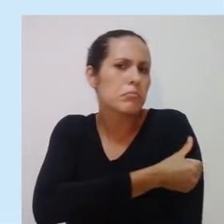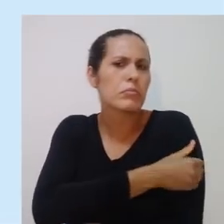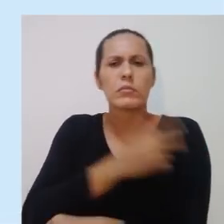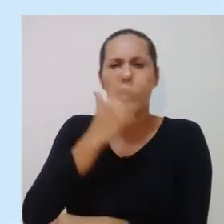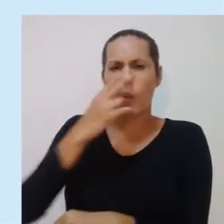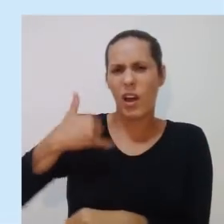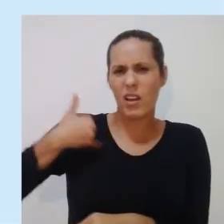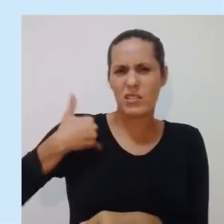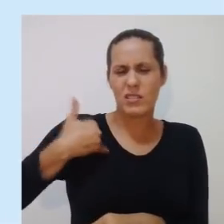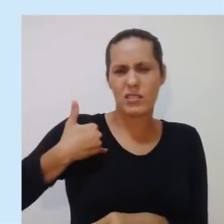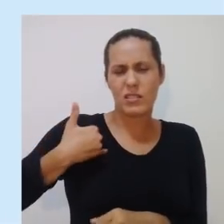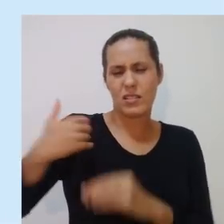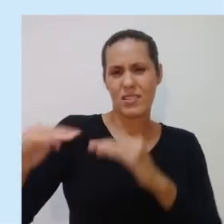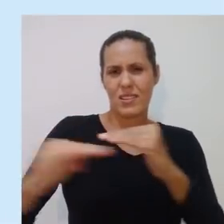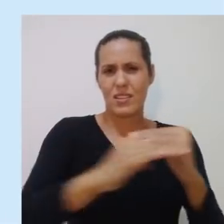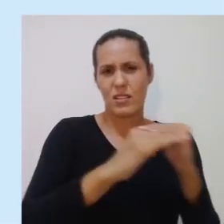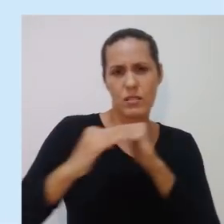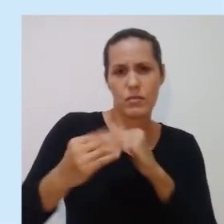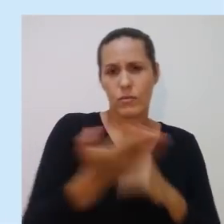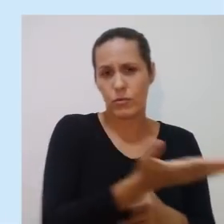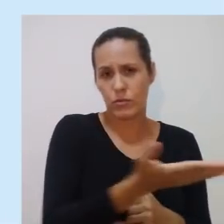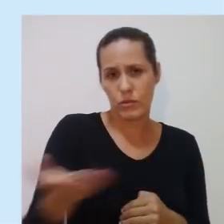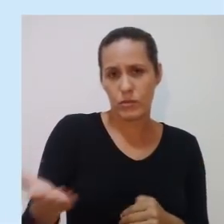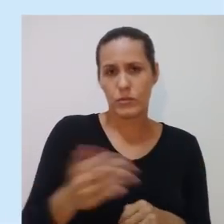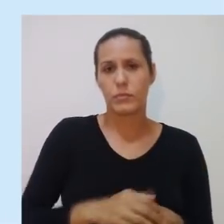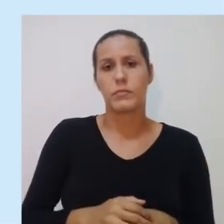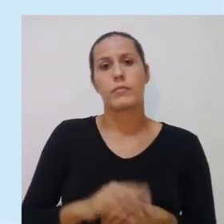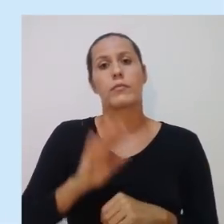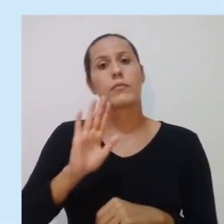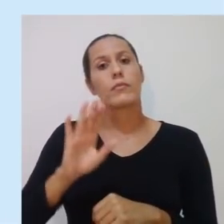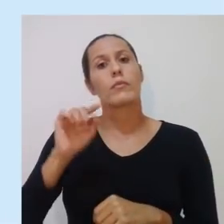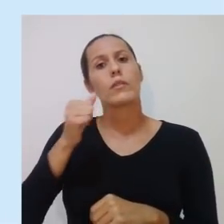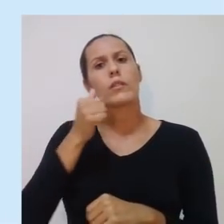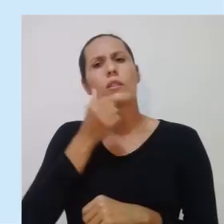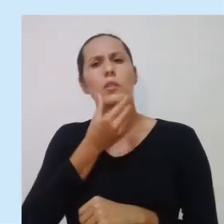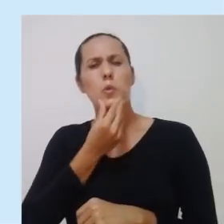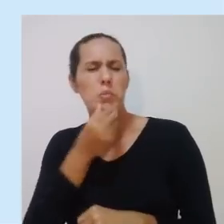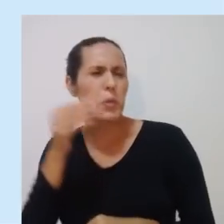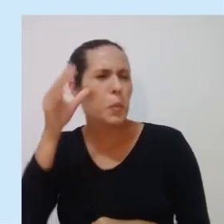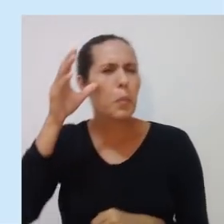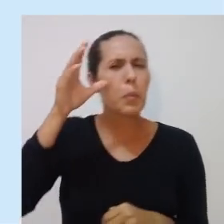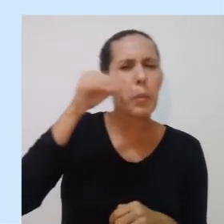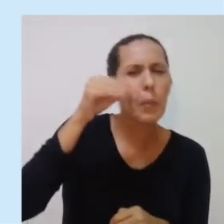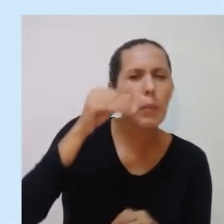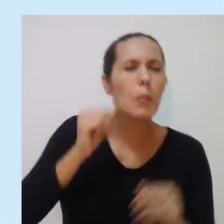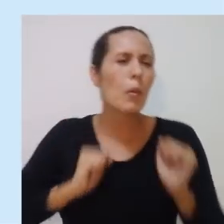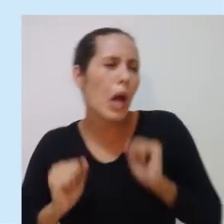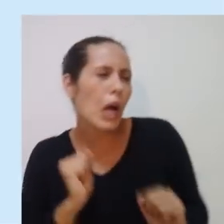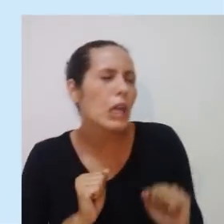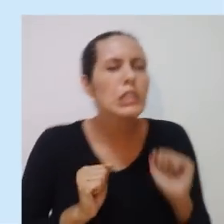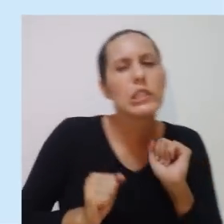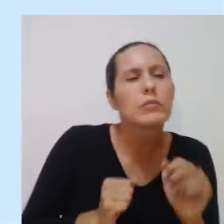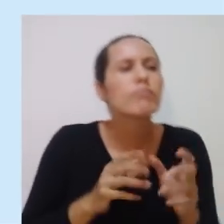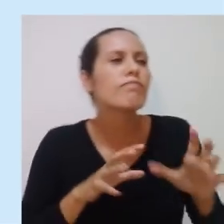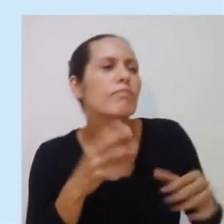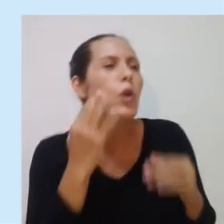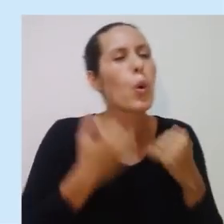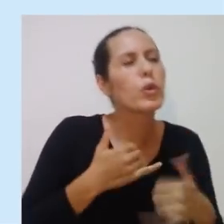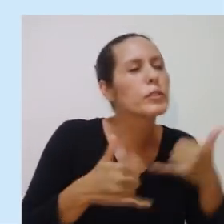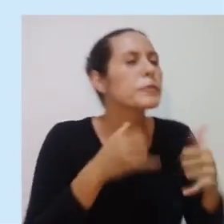quase da idade de vocês que estão me assistindo agora. E o menino buliçoso, aquele menino que